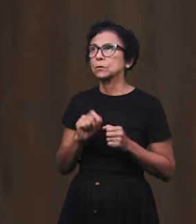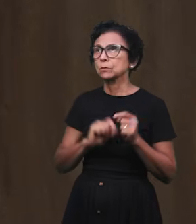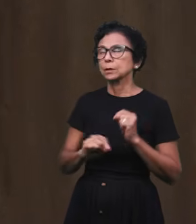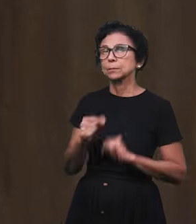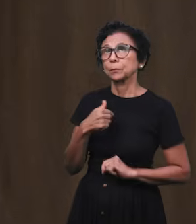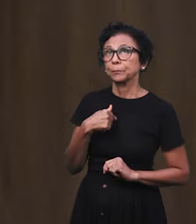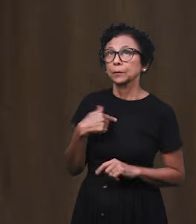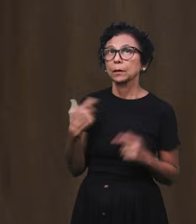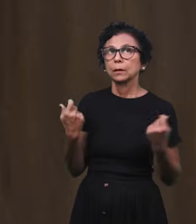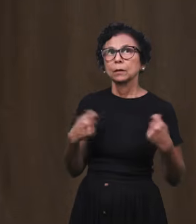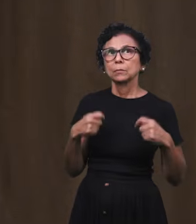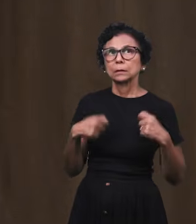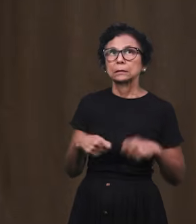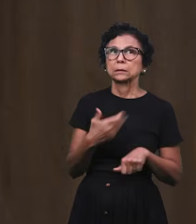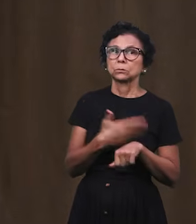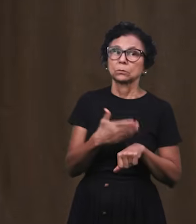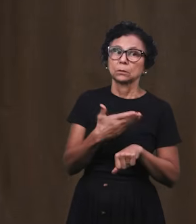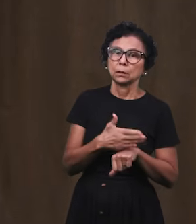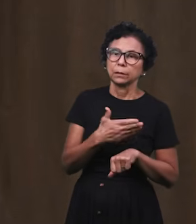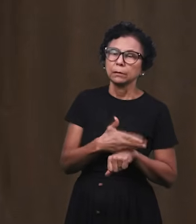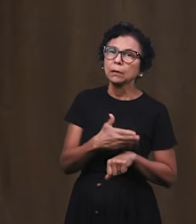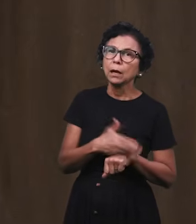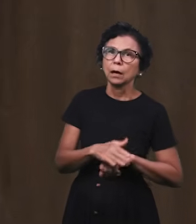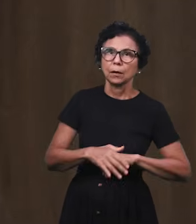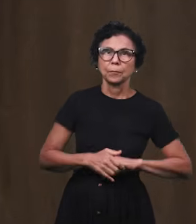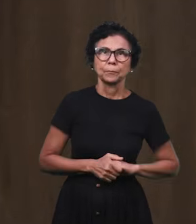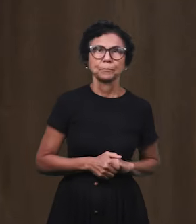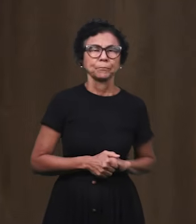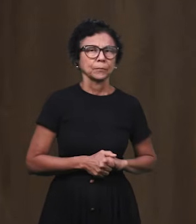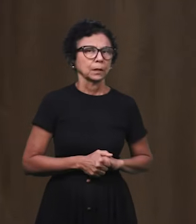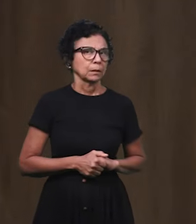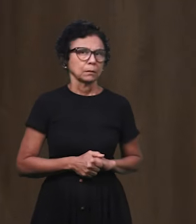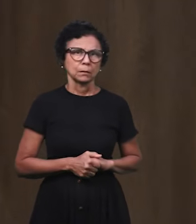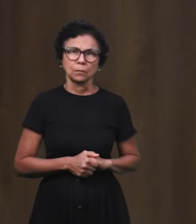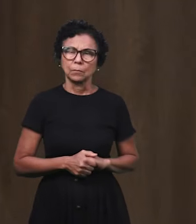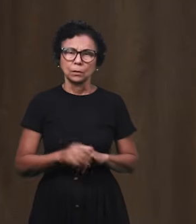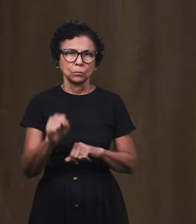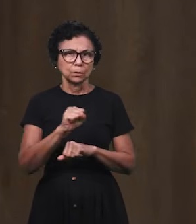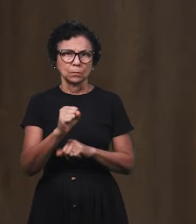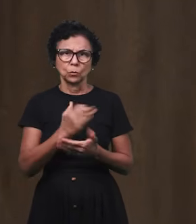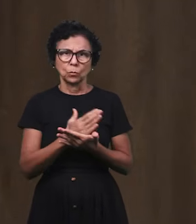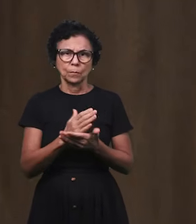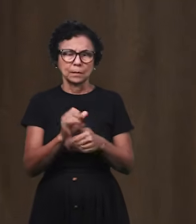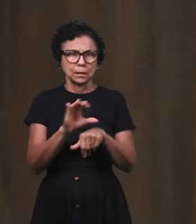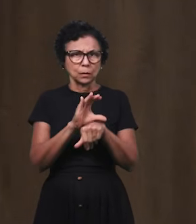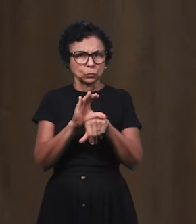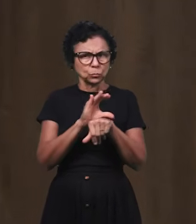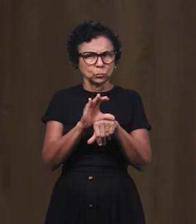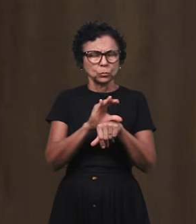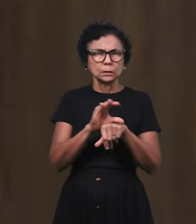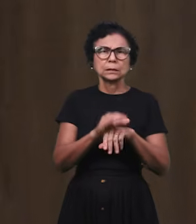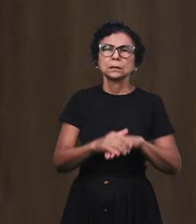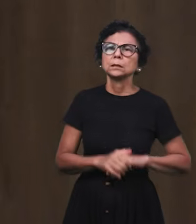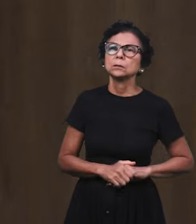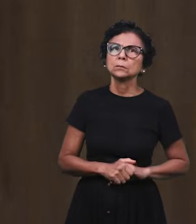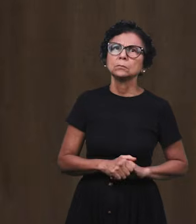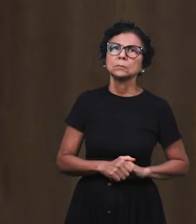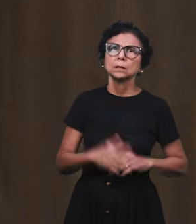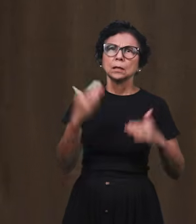cursinho, logo quando eu estava no 8º período, e fiz a minha prova e passei no 8º período na prova da ordem, primeira e segunda